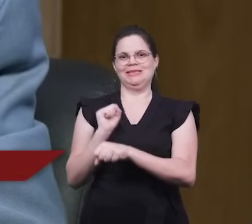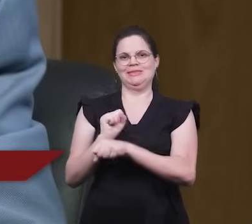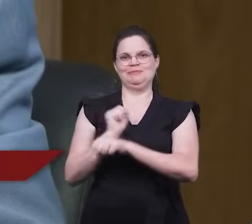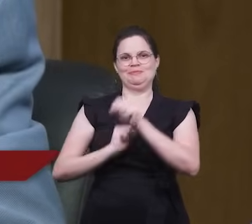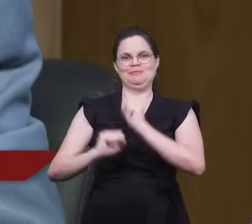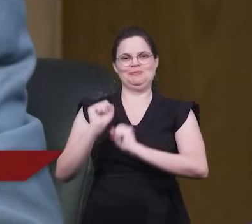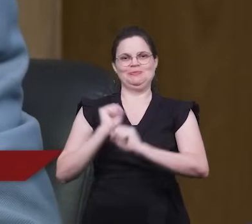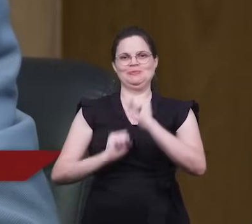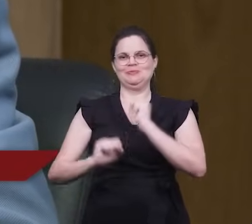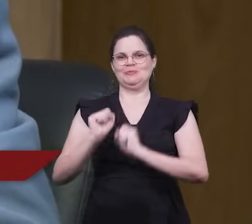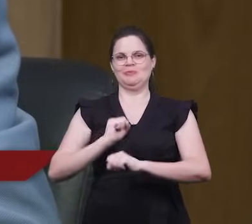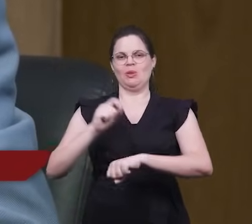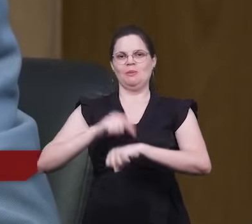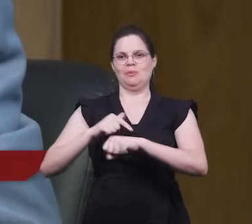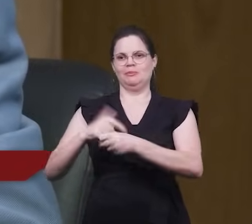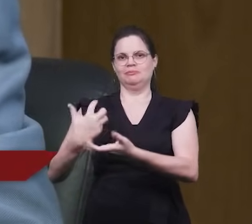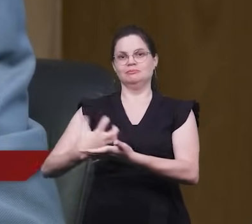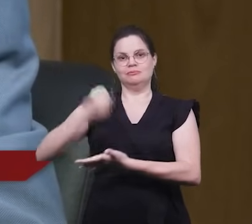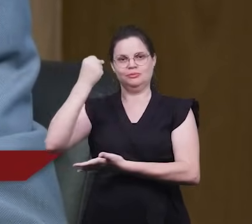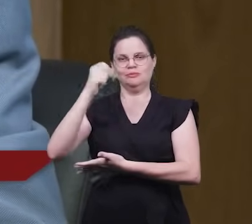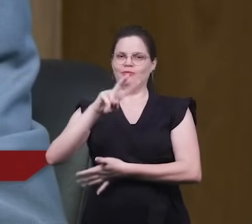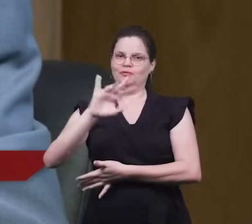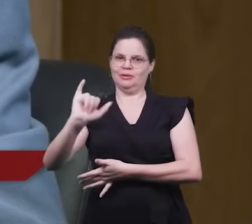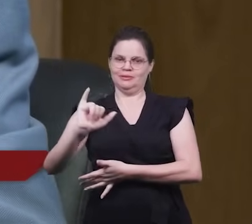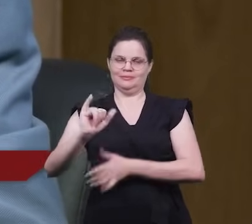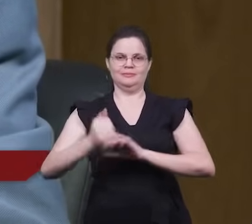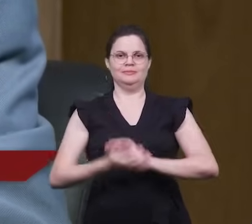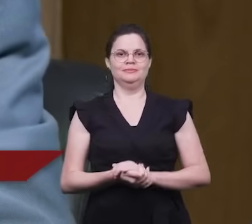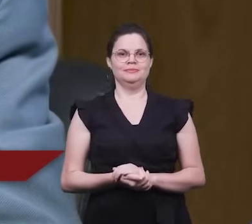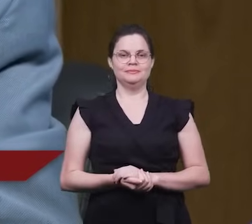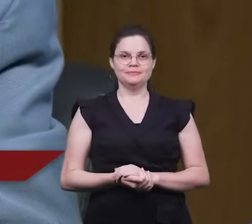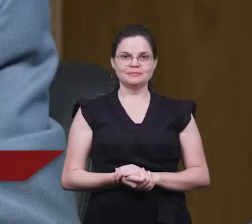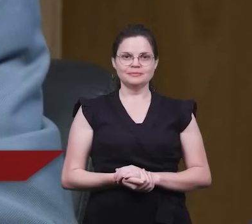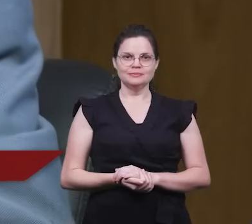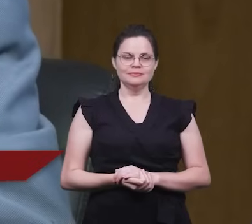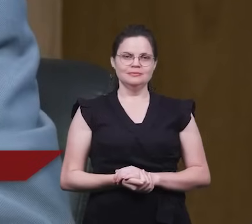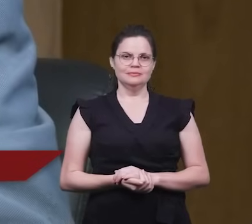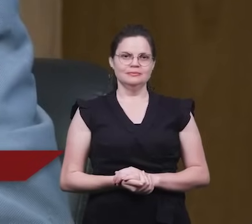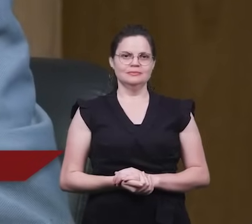aguardamos, que é o arrebatamento da igreja. Então,